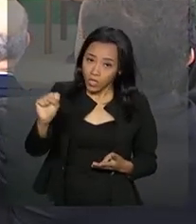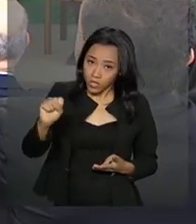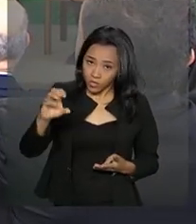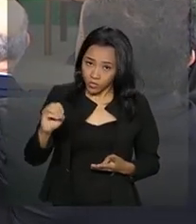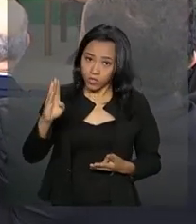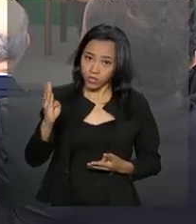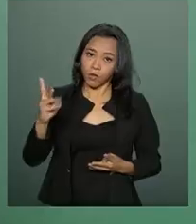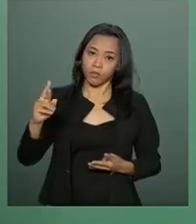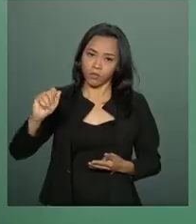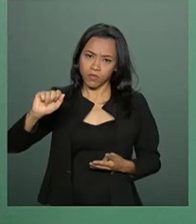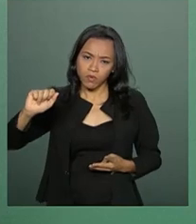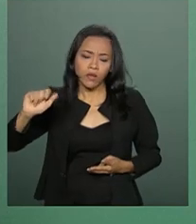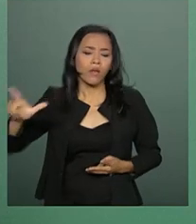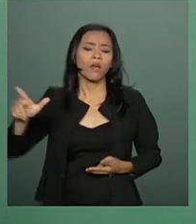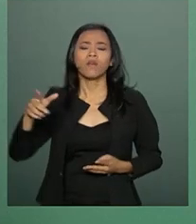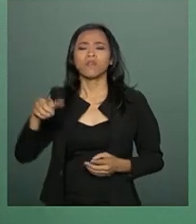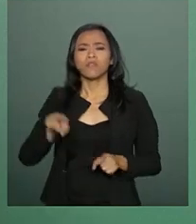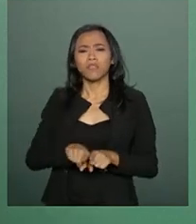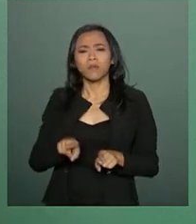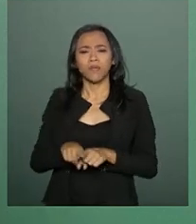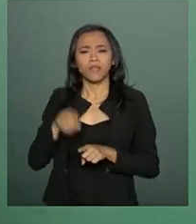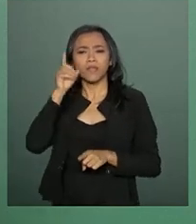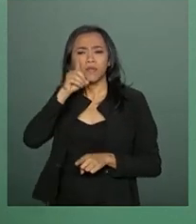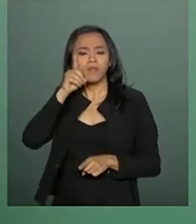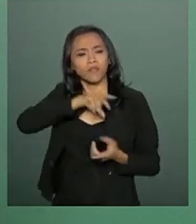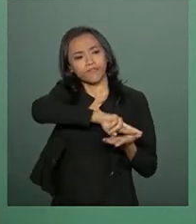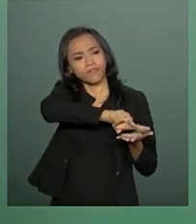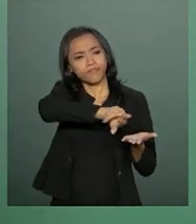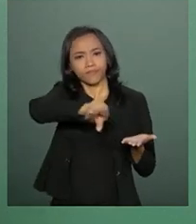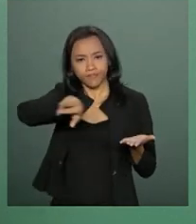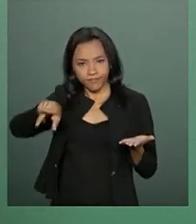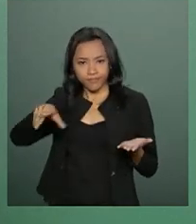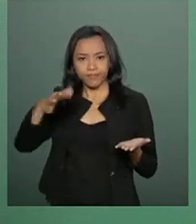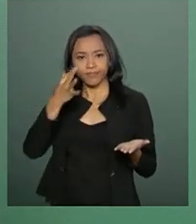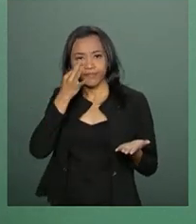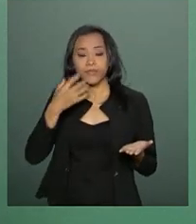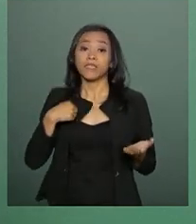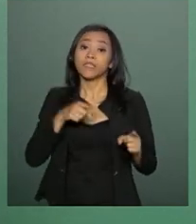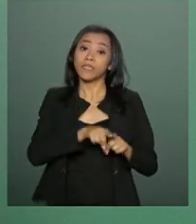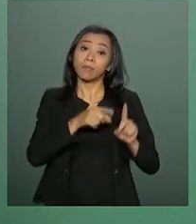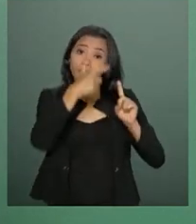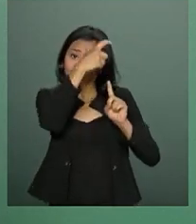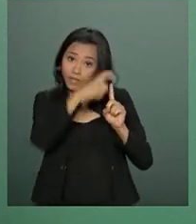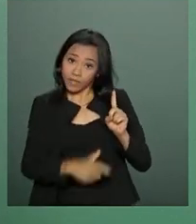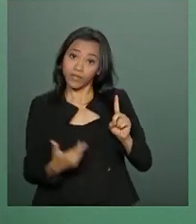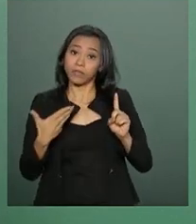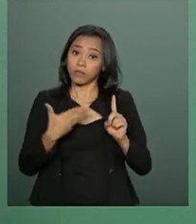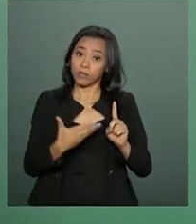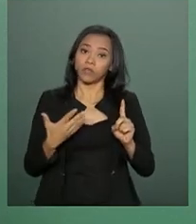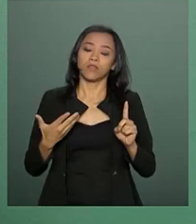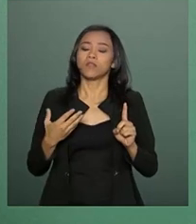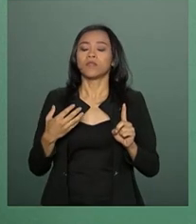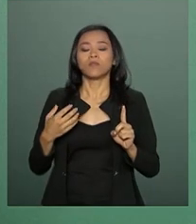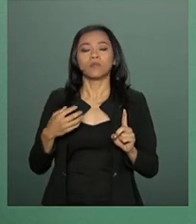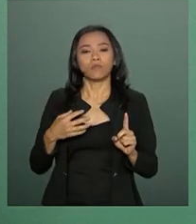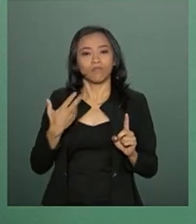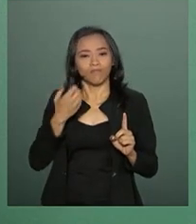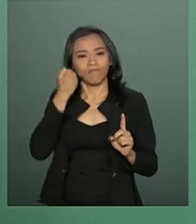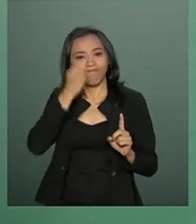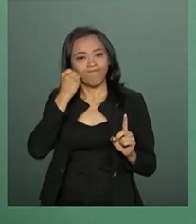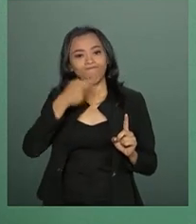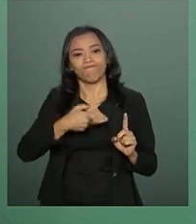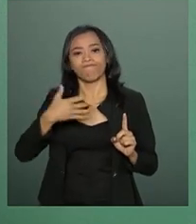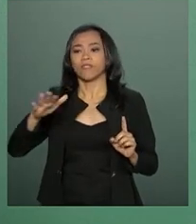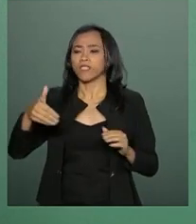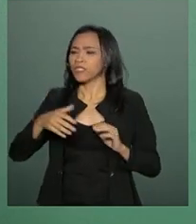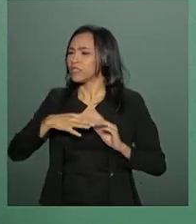federais também faz uma pessoa do café que foi o relator do 20 e 30 legado de modo que sintam se todos